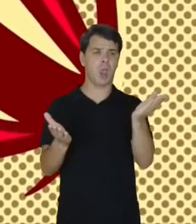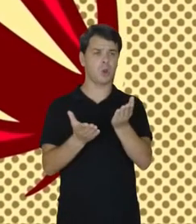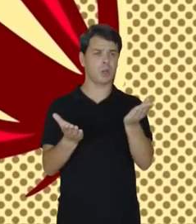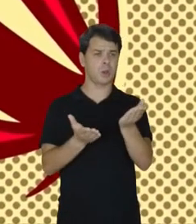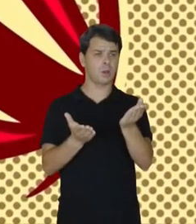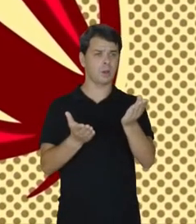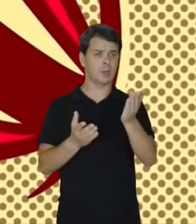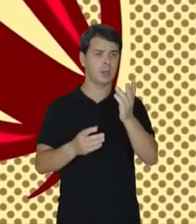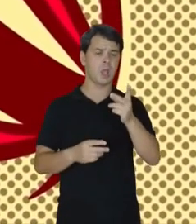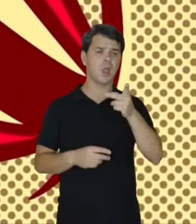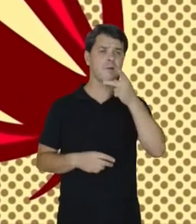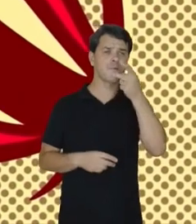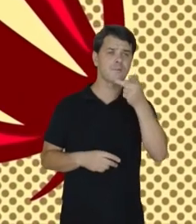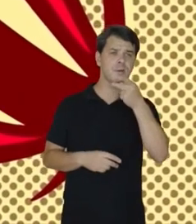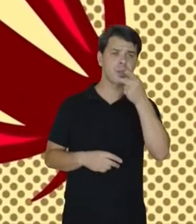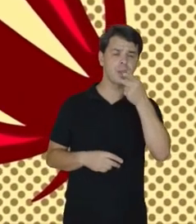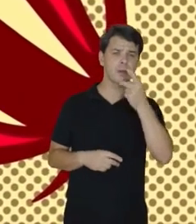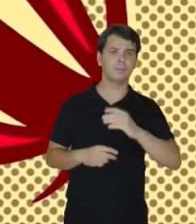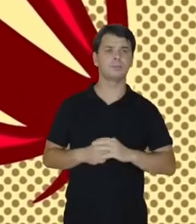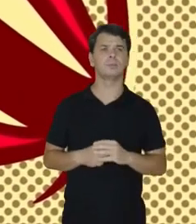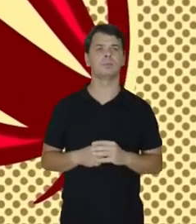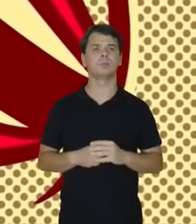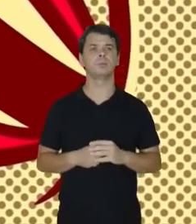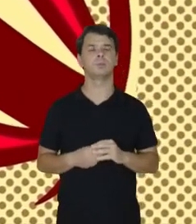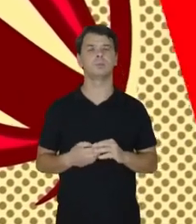agora eu vou falar.